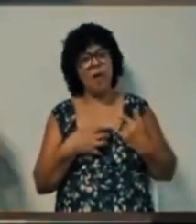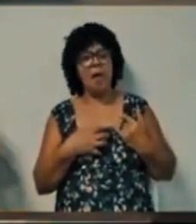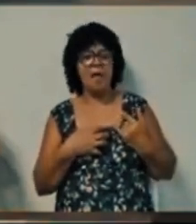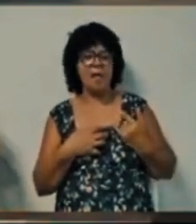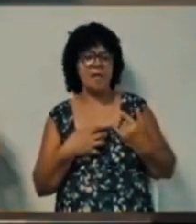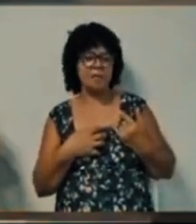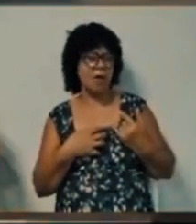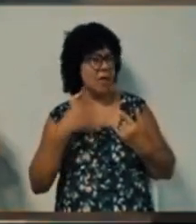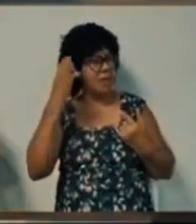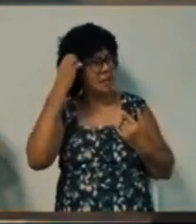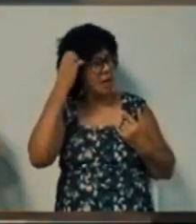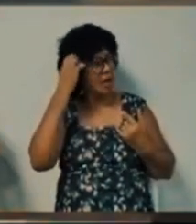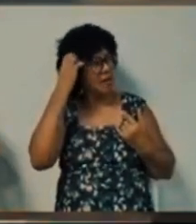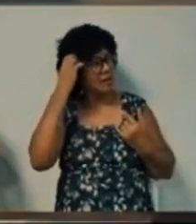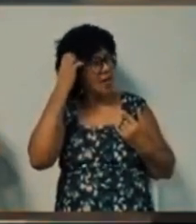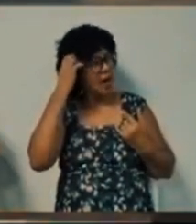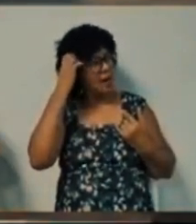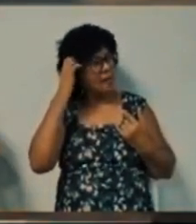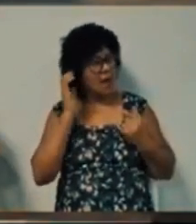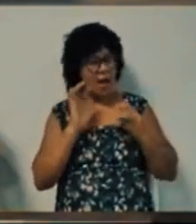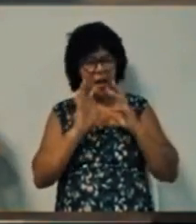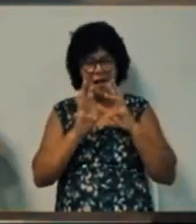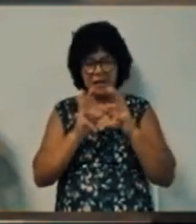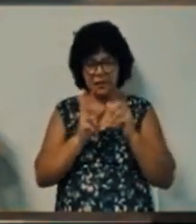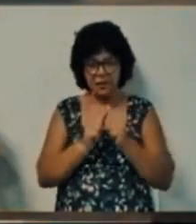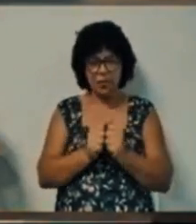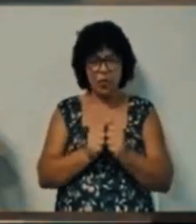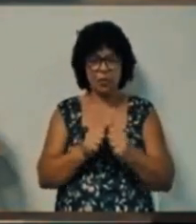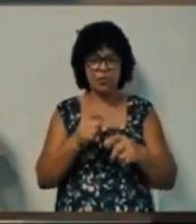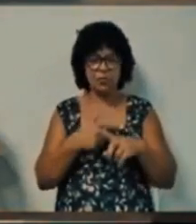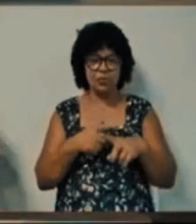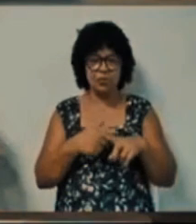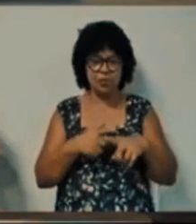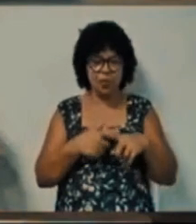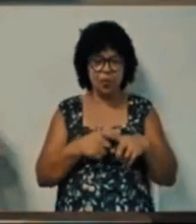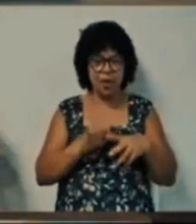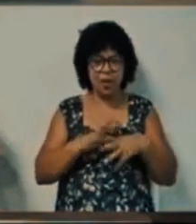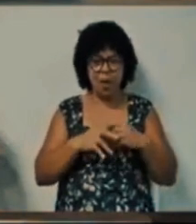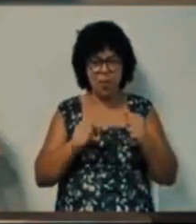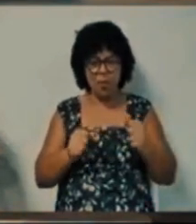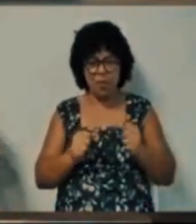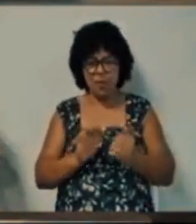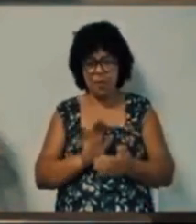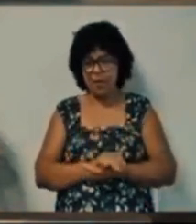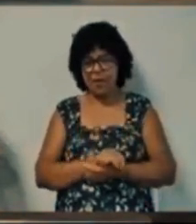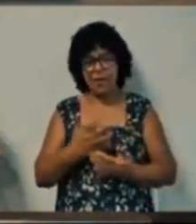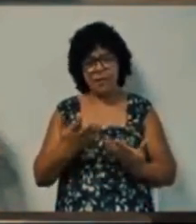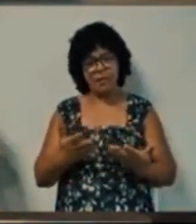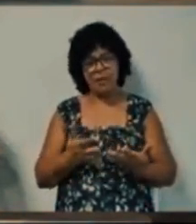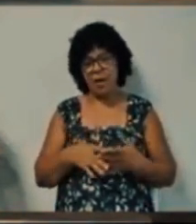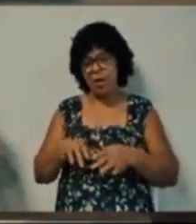para ele, e foi feita uma fogueira. E era tanto livro,